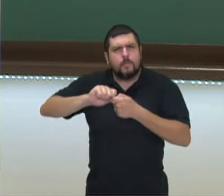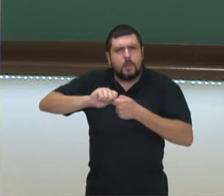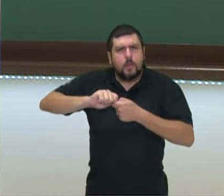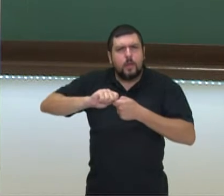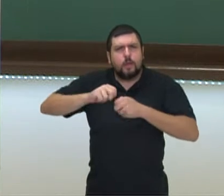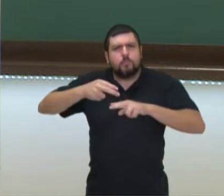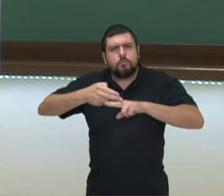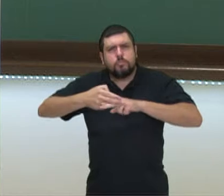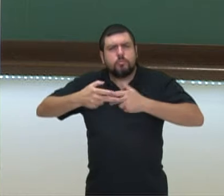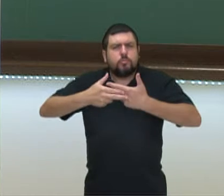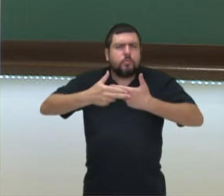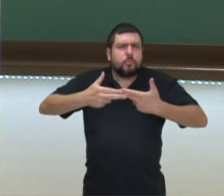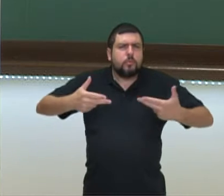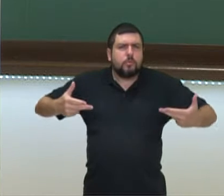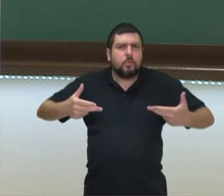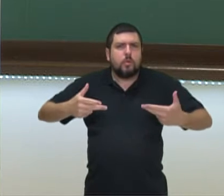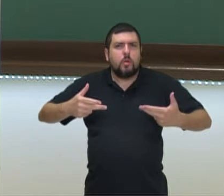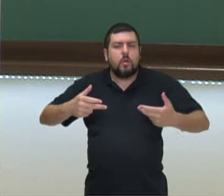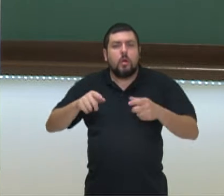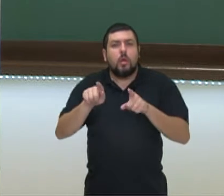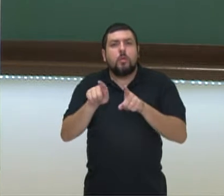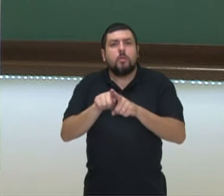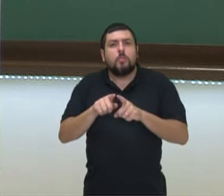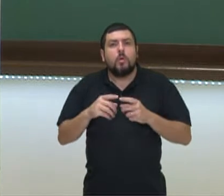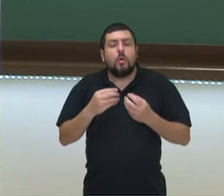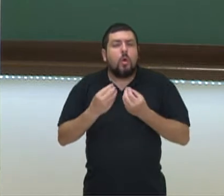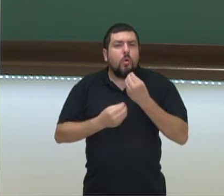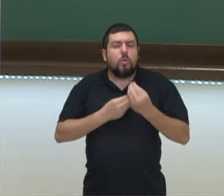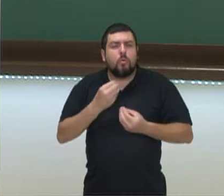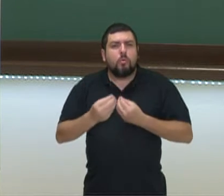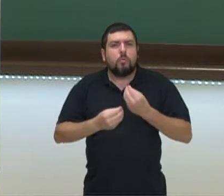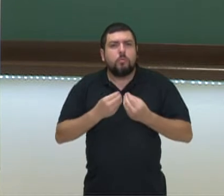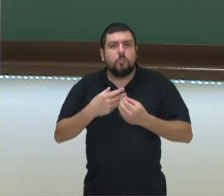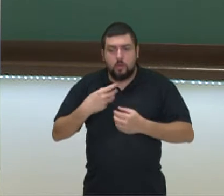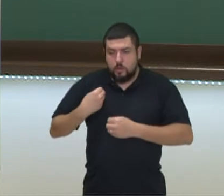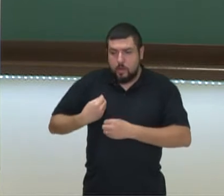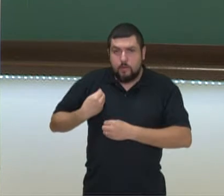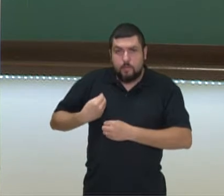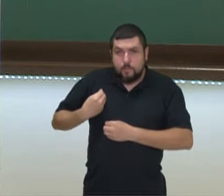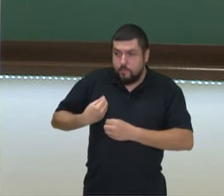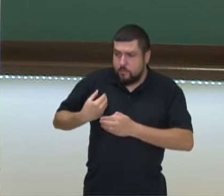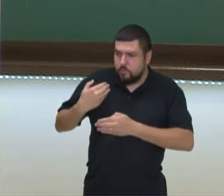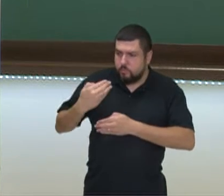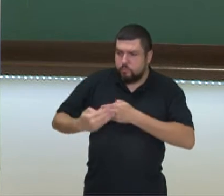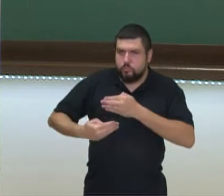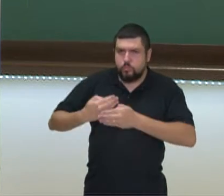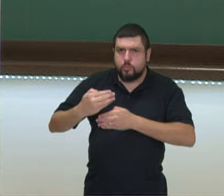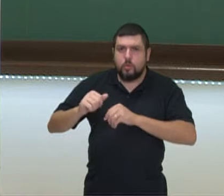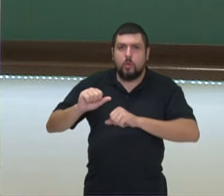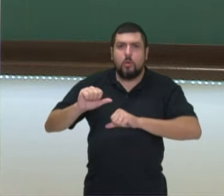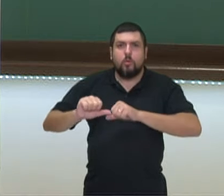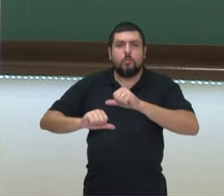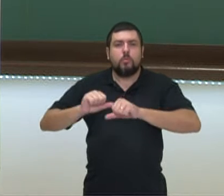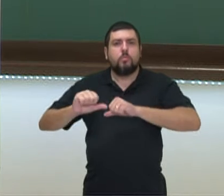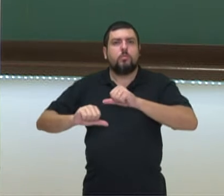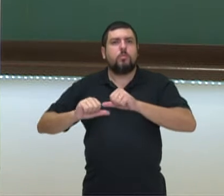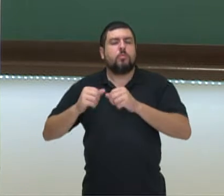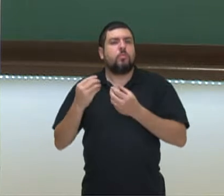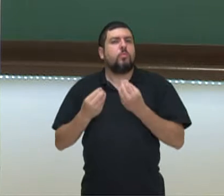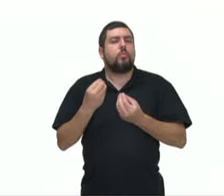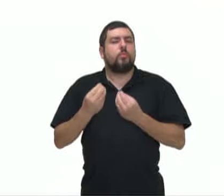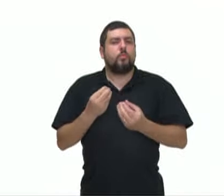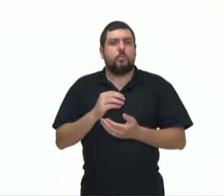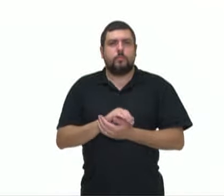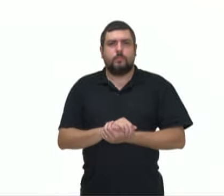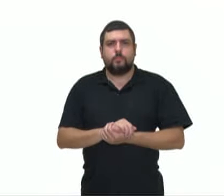da metalurgia e como que isso vai alterar as relações de trabalho, por exemplo, lá do homem da pré-história? Então aqui,